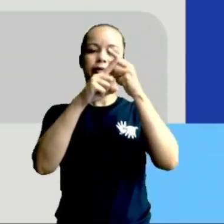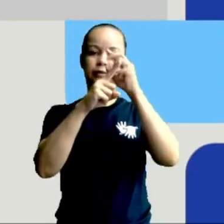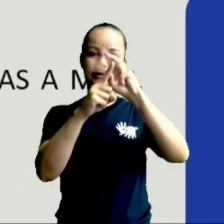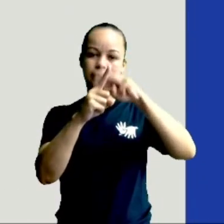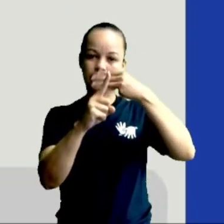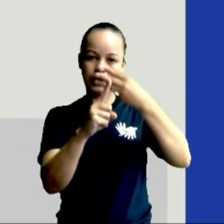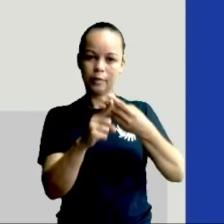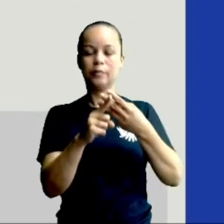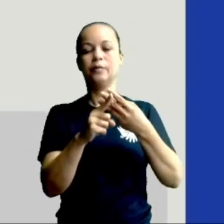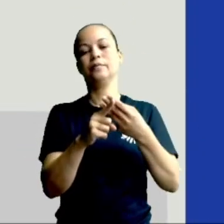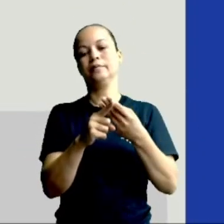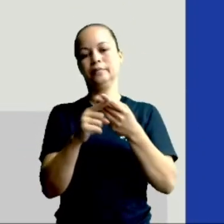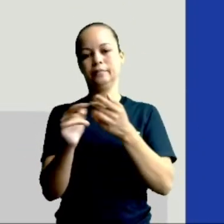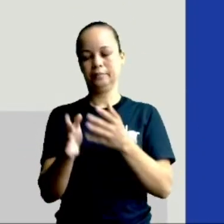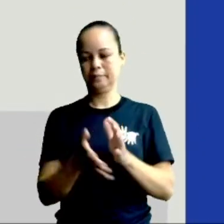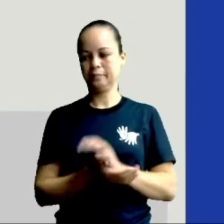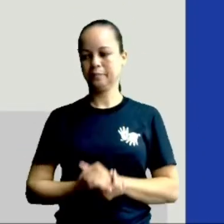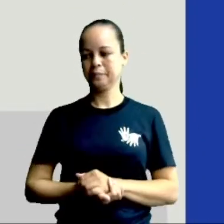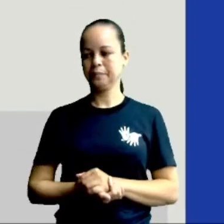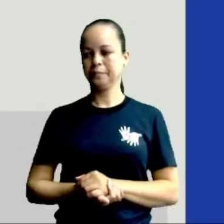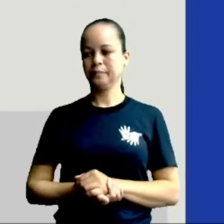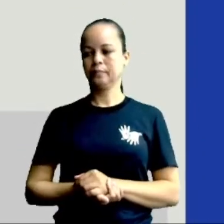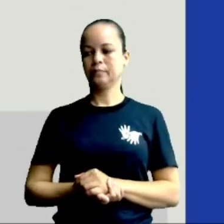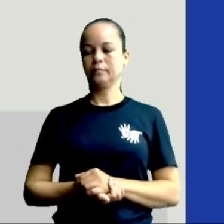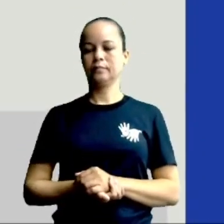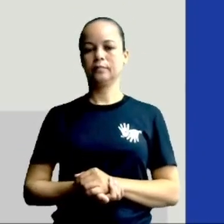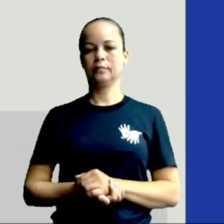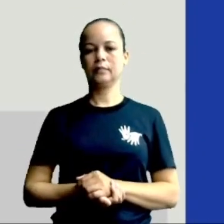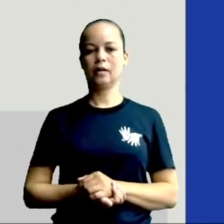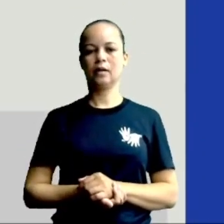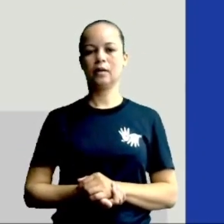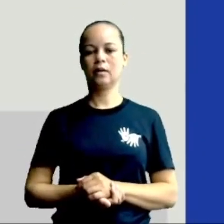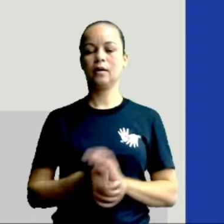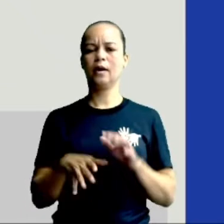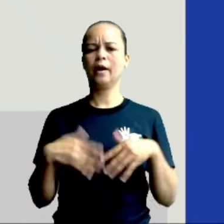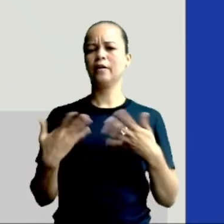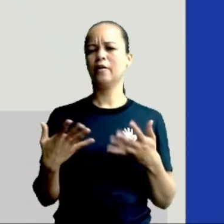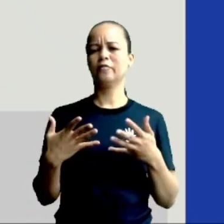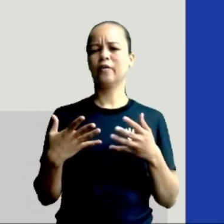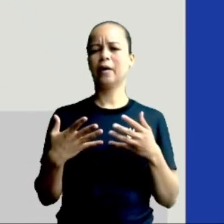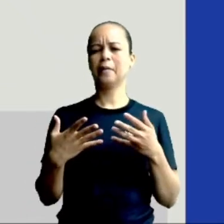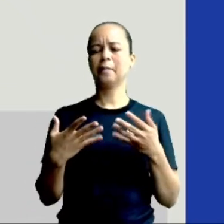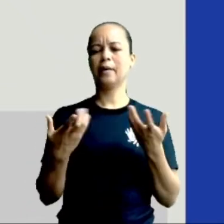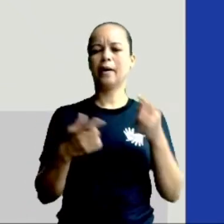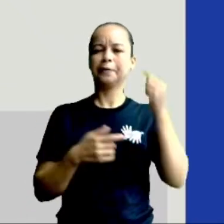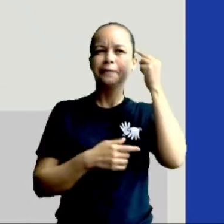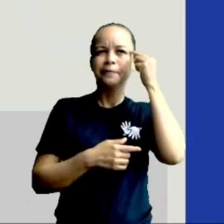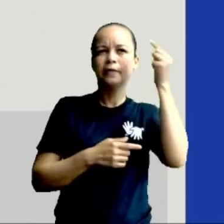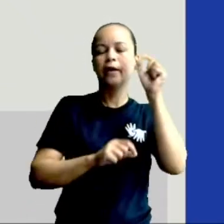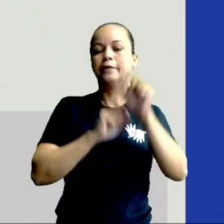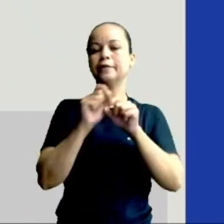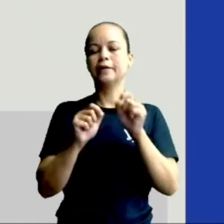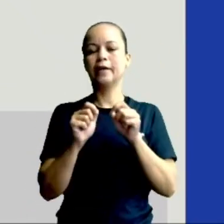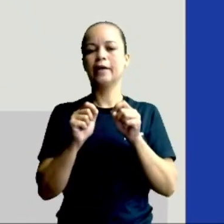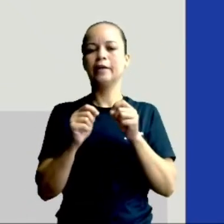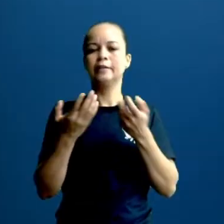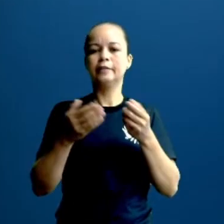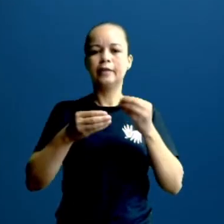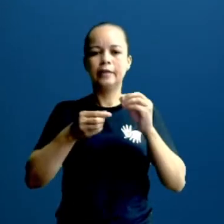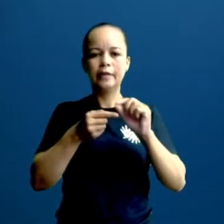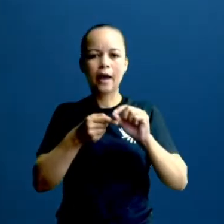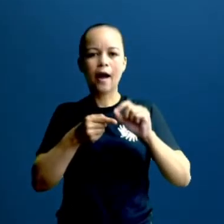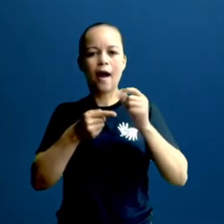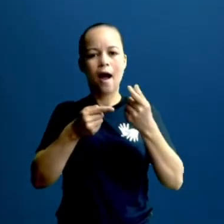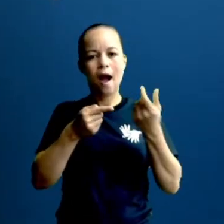importante. E aí a gente vai para a ideia de acrescentar. Ô, professora, mas a senhora trouxe numa aula aí a ideia de comparar quando